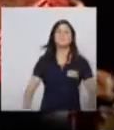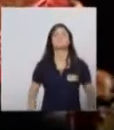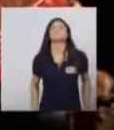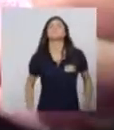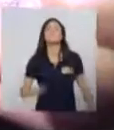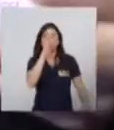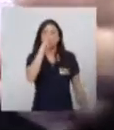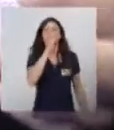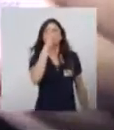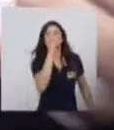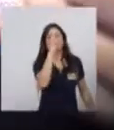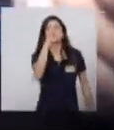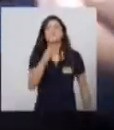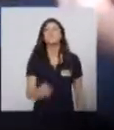Música Música Música Música Música